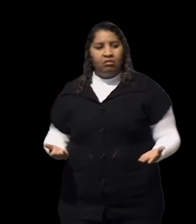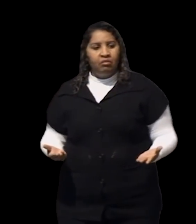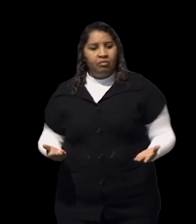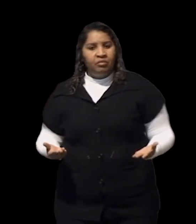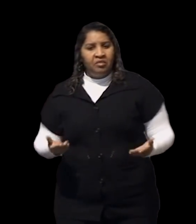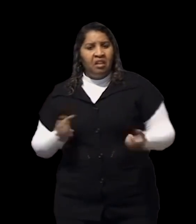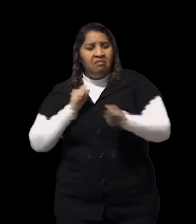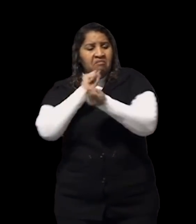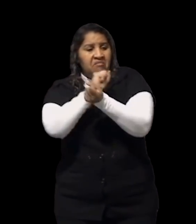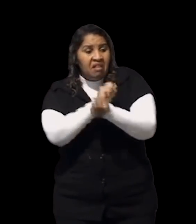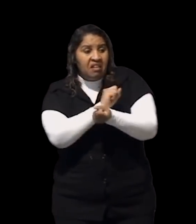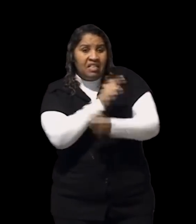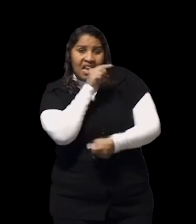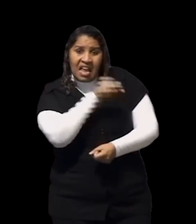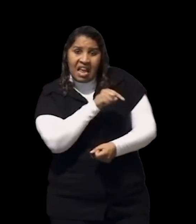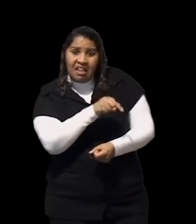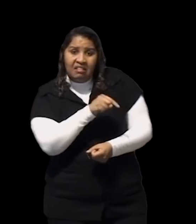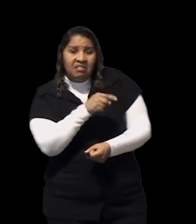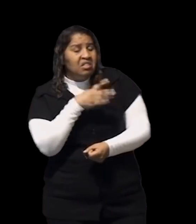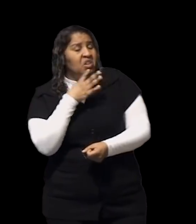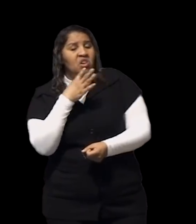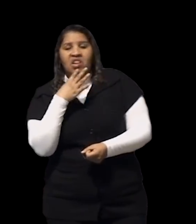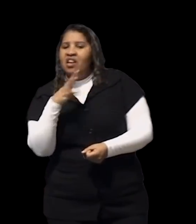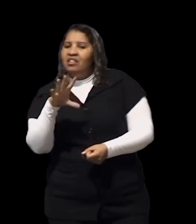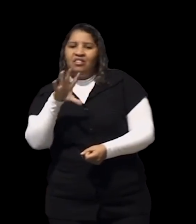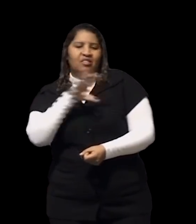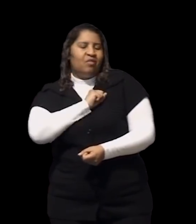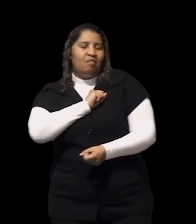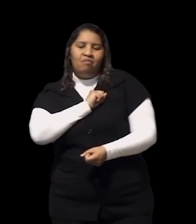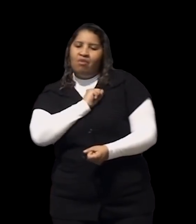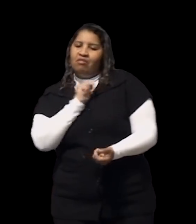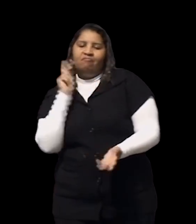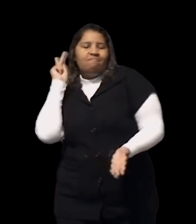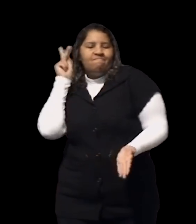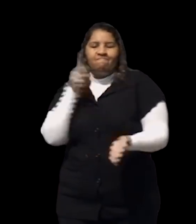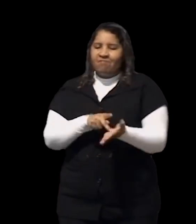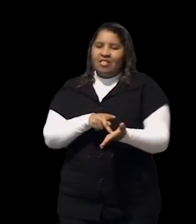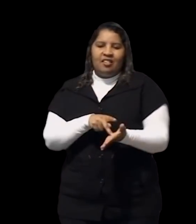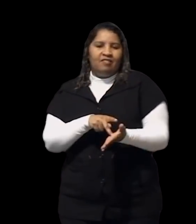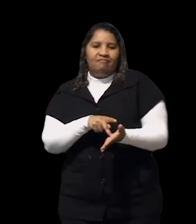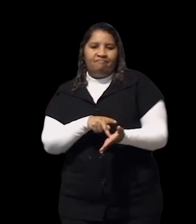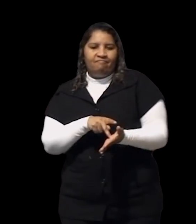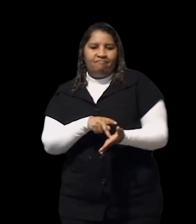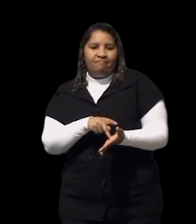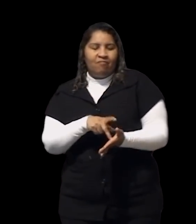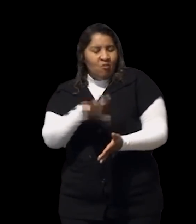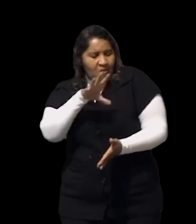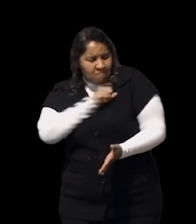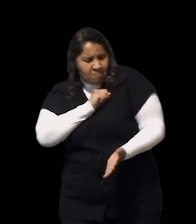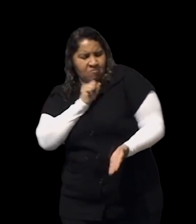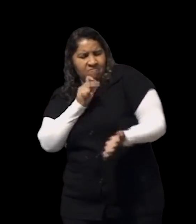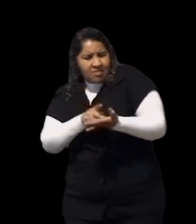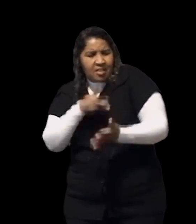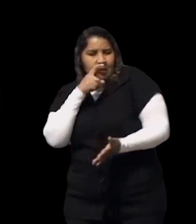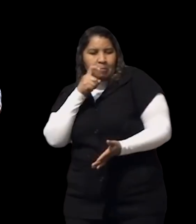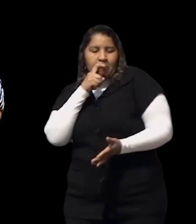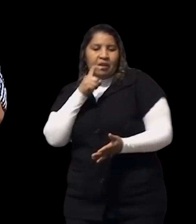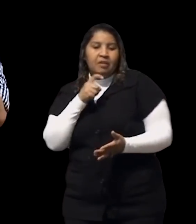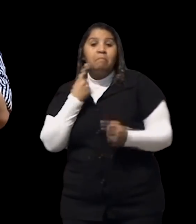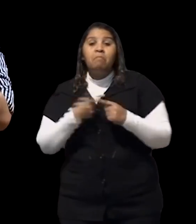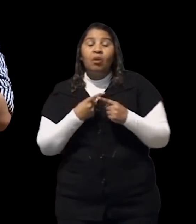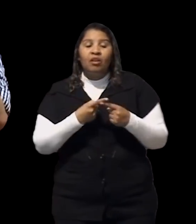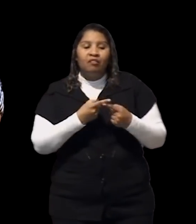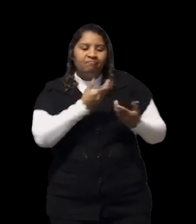cravo não conhece o amor incondicional do pai é porque a relação entre